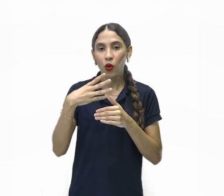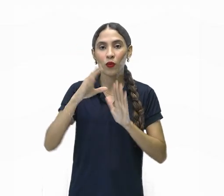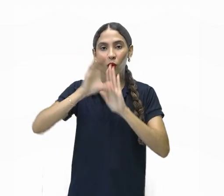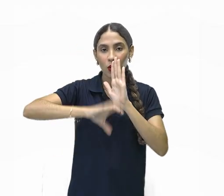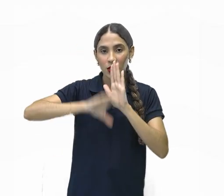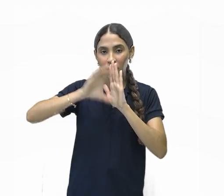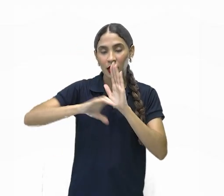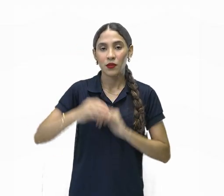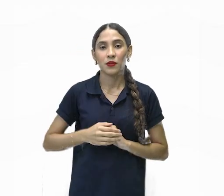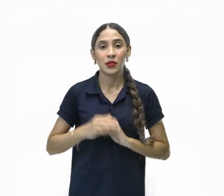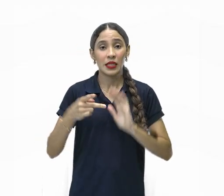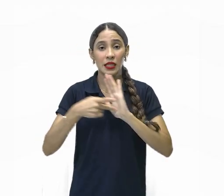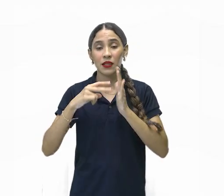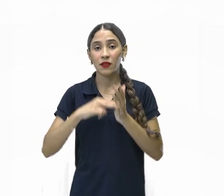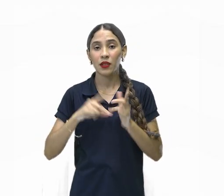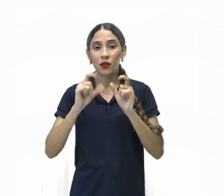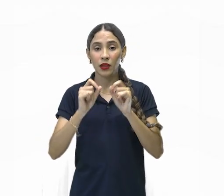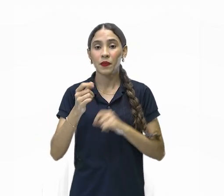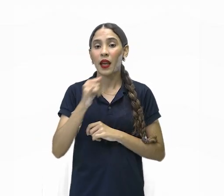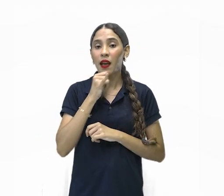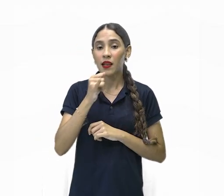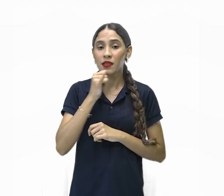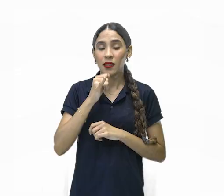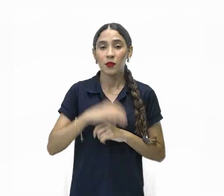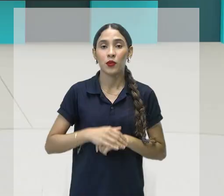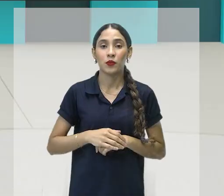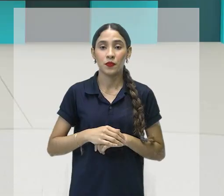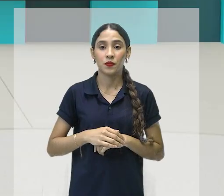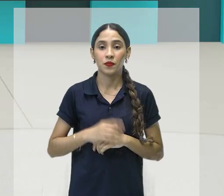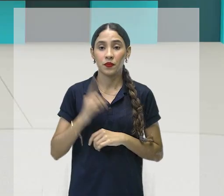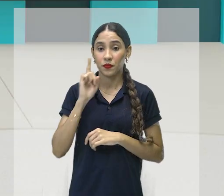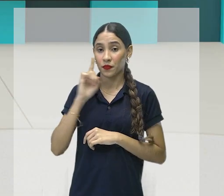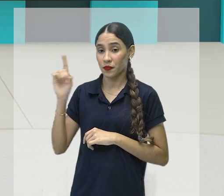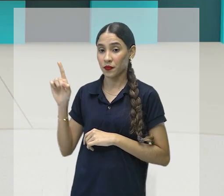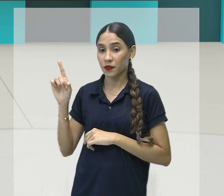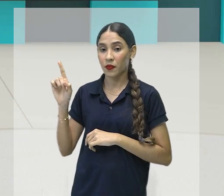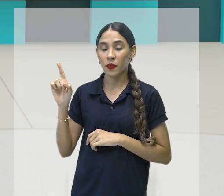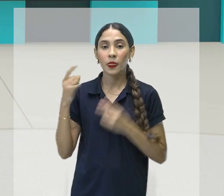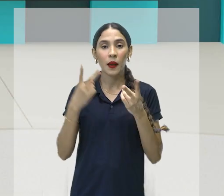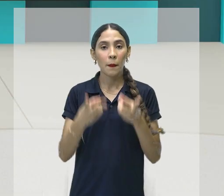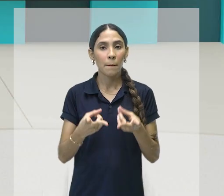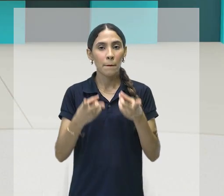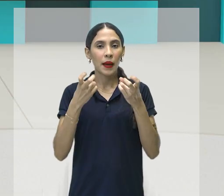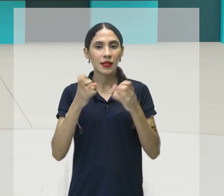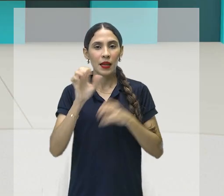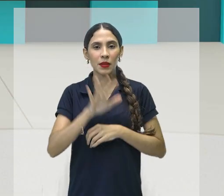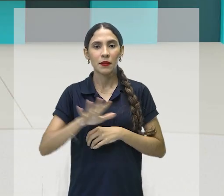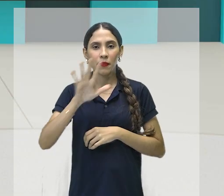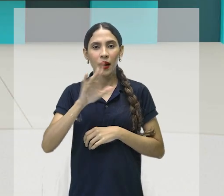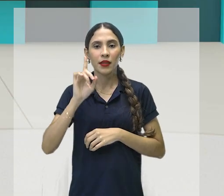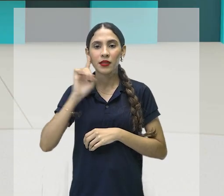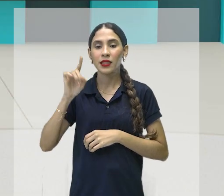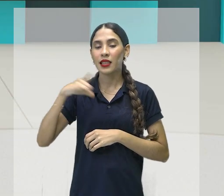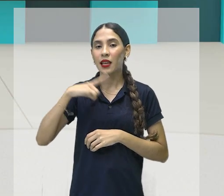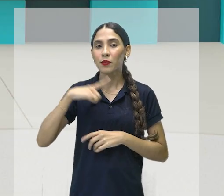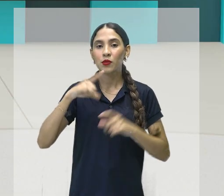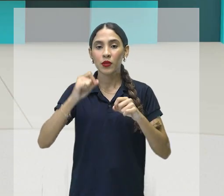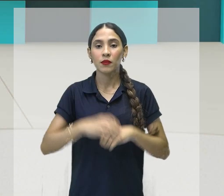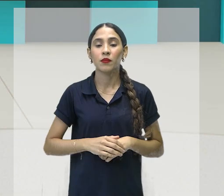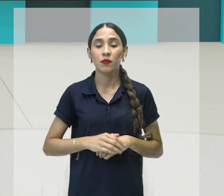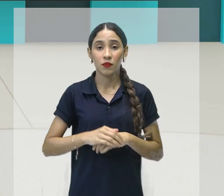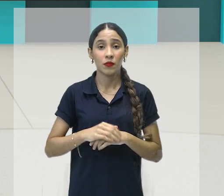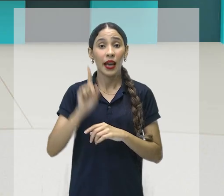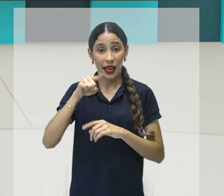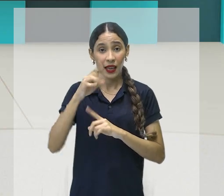essência. Ou seja, veja só essa descontextualização. Vamos perceber que aqui nós temos